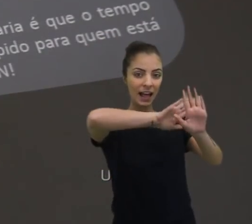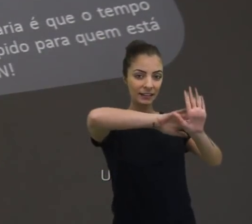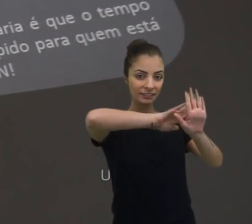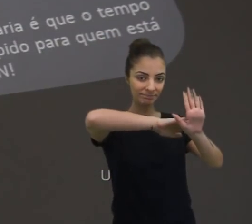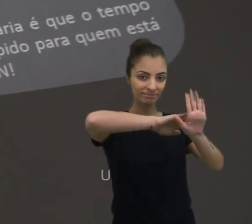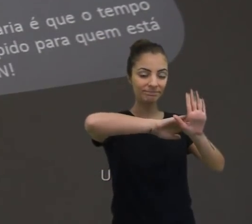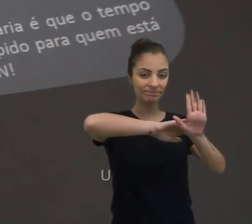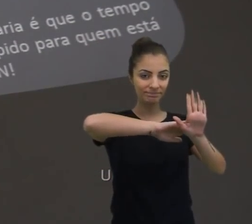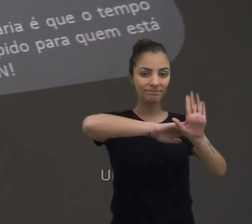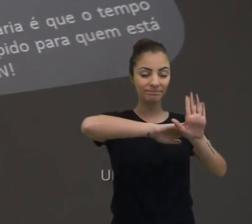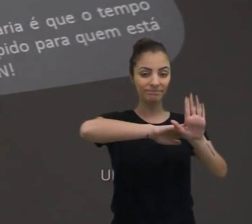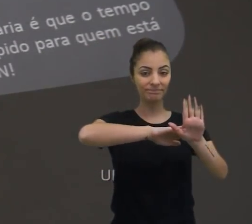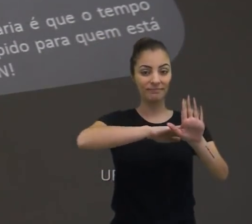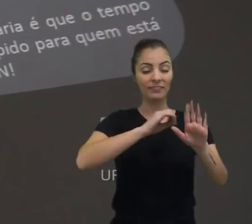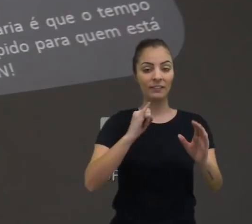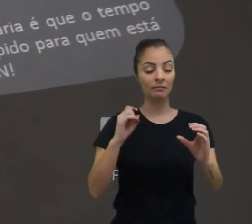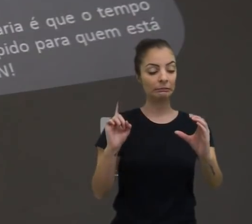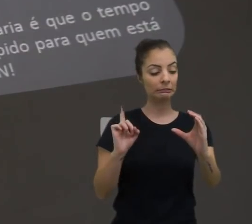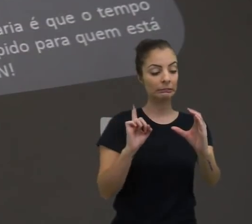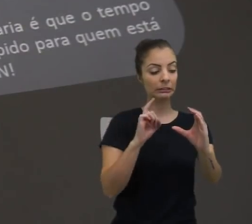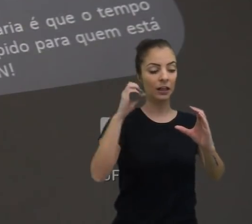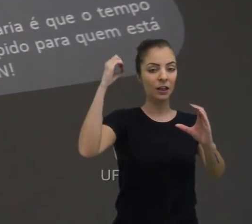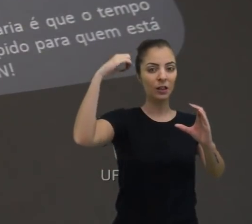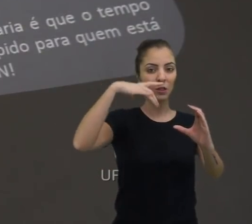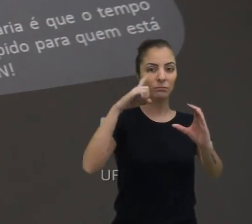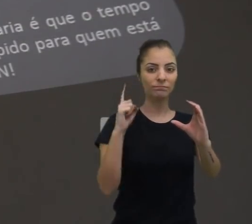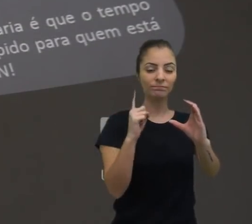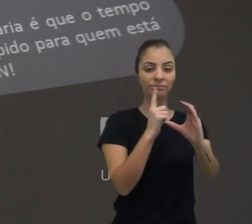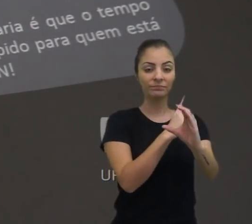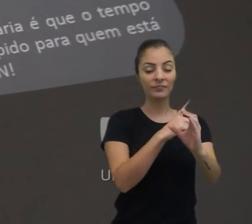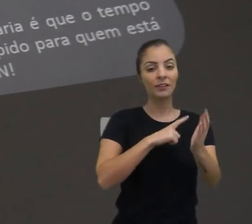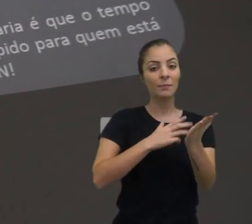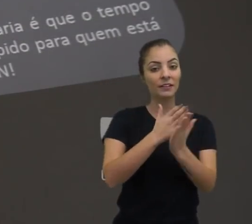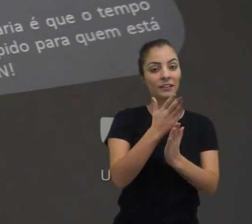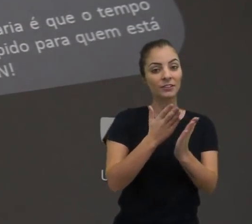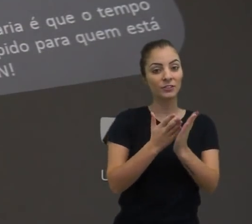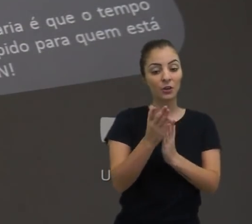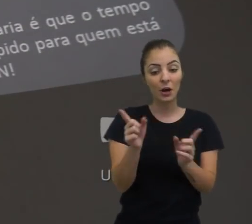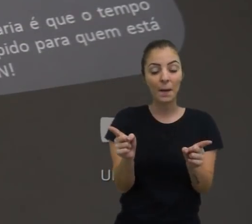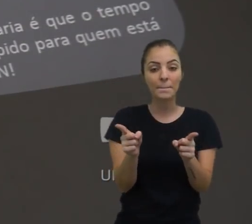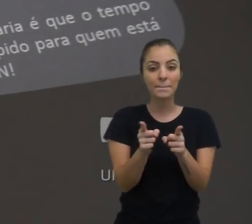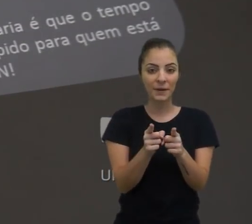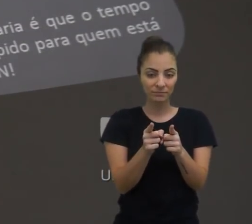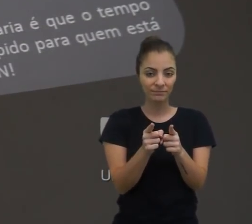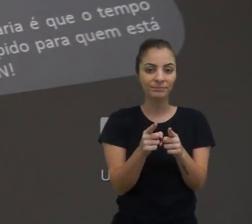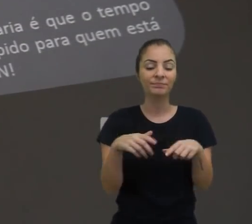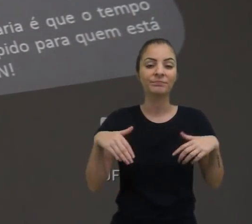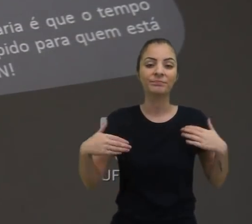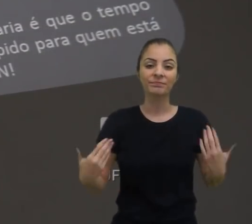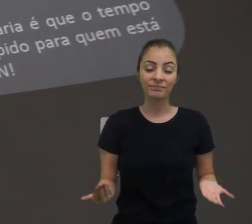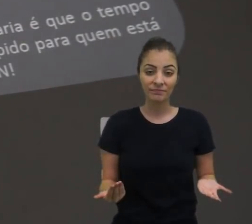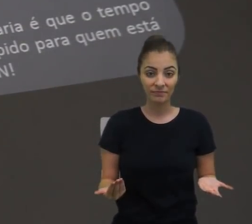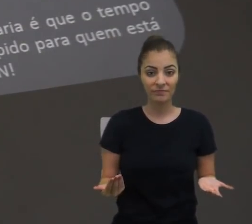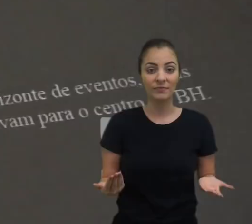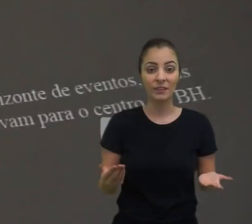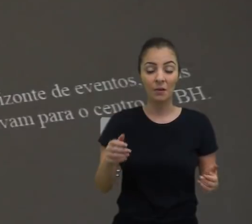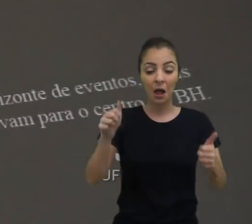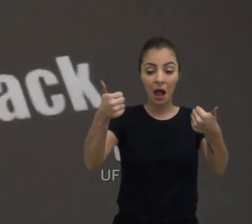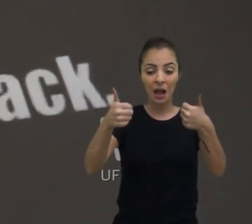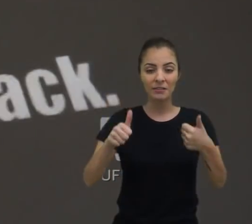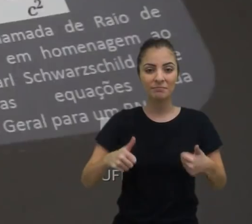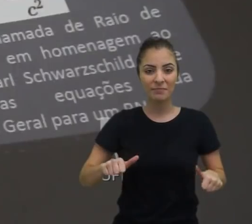seguir uma trajetória curva, porque o espaço curvou. Então acaba distorcendo a imagem do que está atrás da gente. Tá?